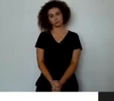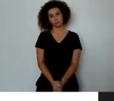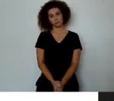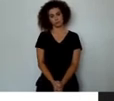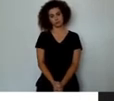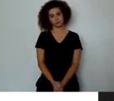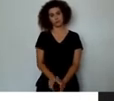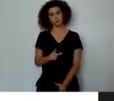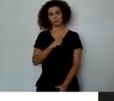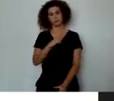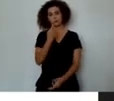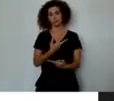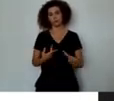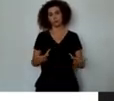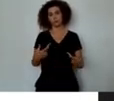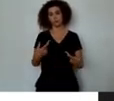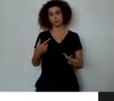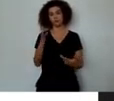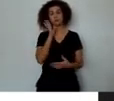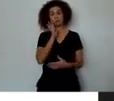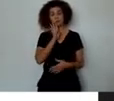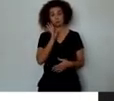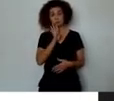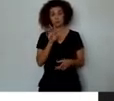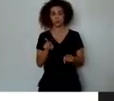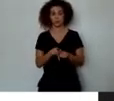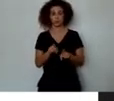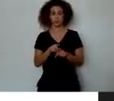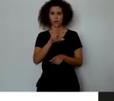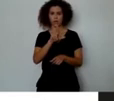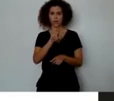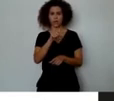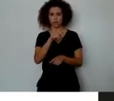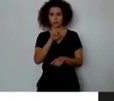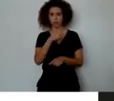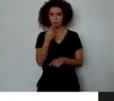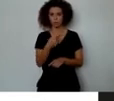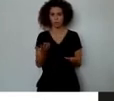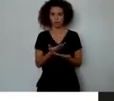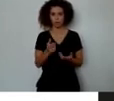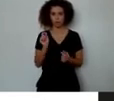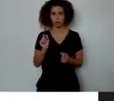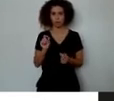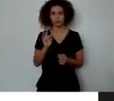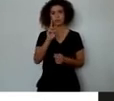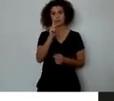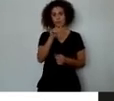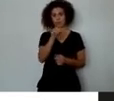tem uma coisa que eu acho legal colocar nesse ponto, que é Raquel, o nome dela, Raquel? Não, é Thaís